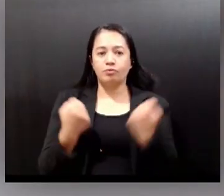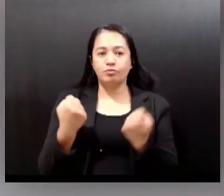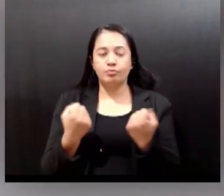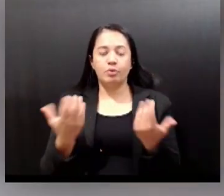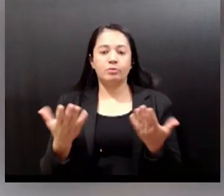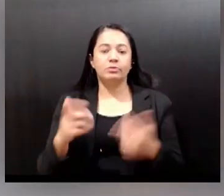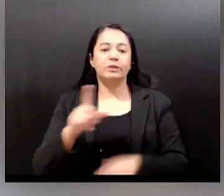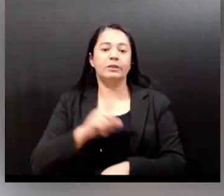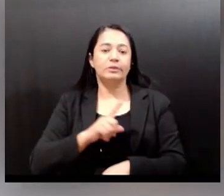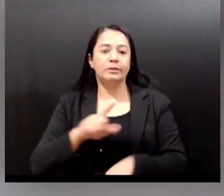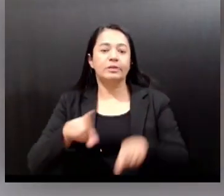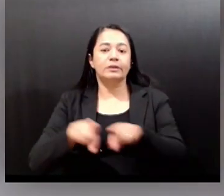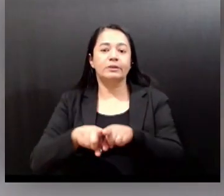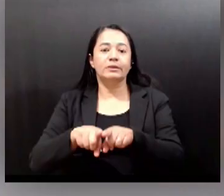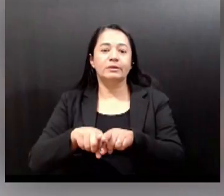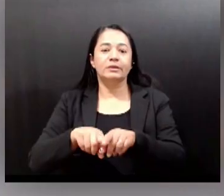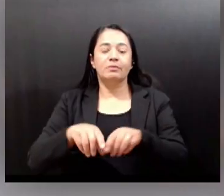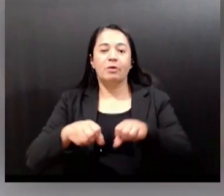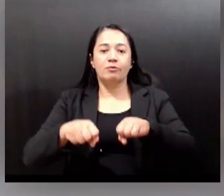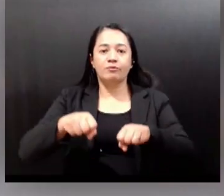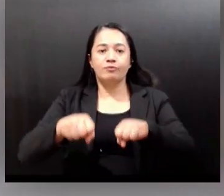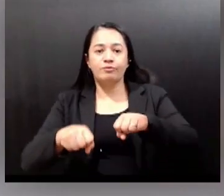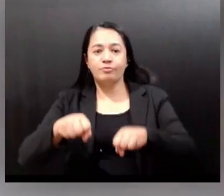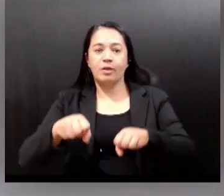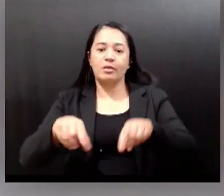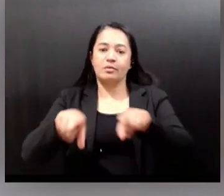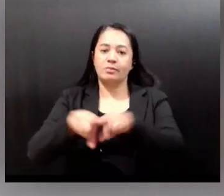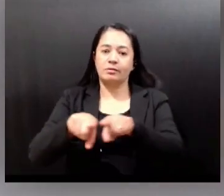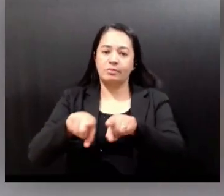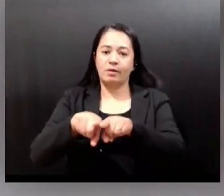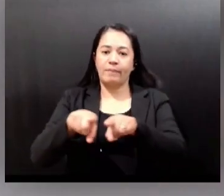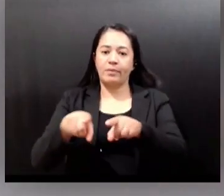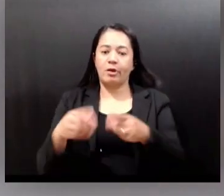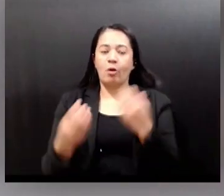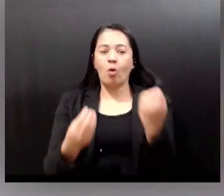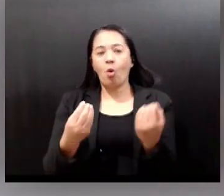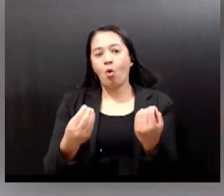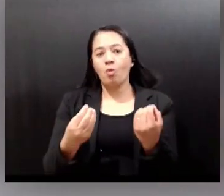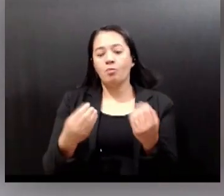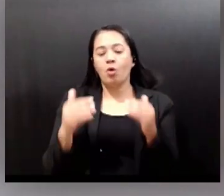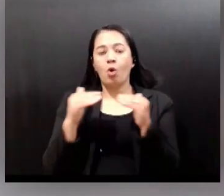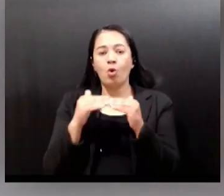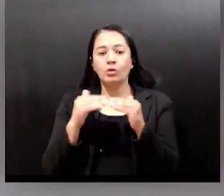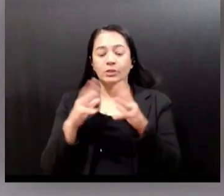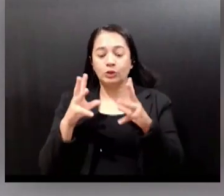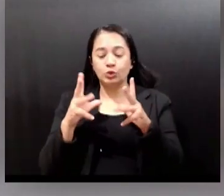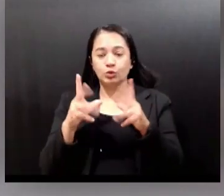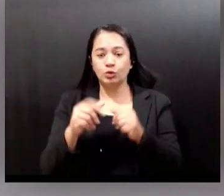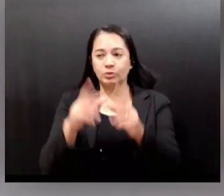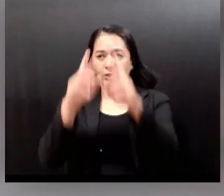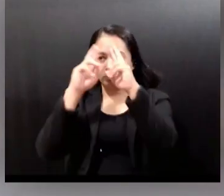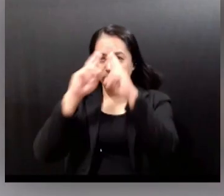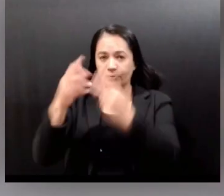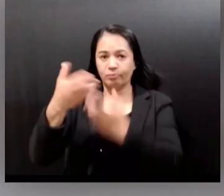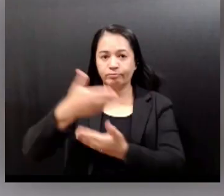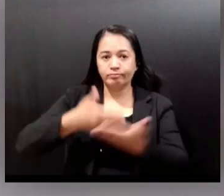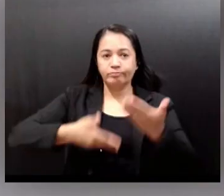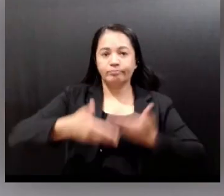de patinete. Então, a gente tem que ver como conciliar a convivência de todos, respeitando cada um, né,